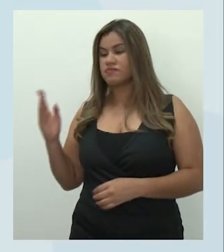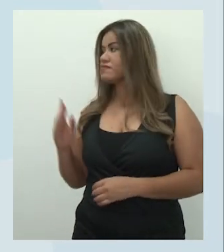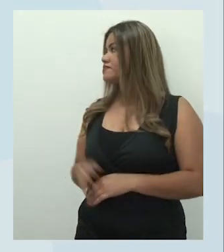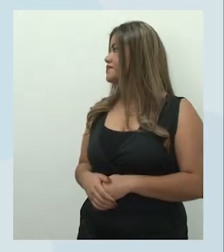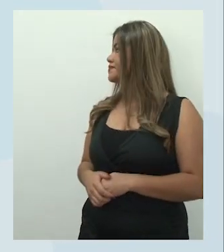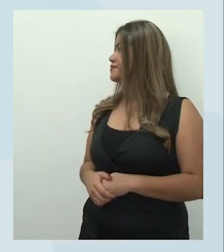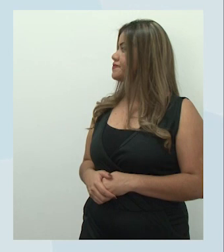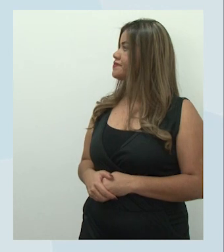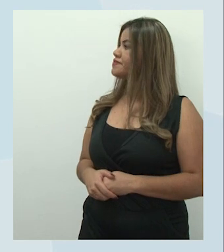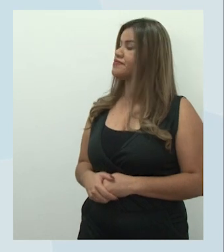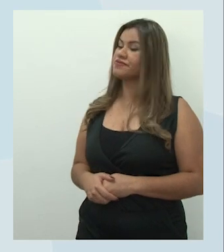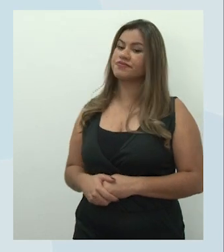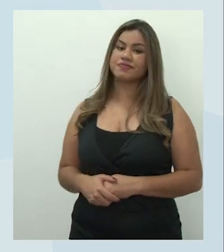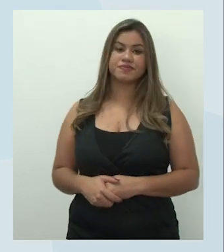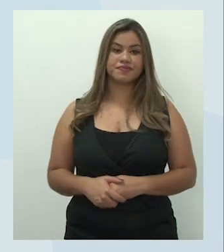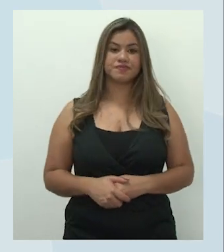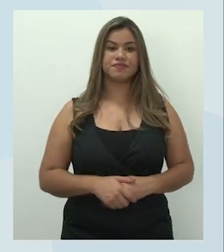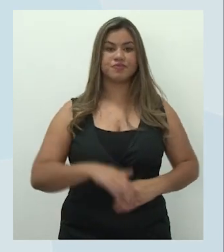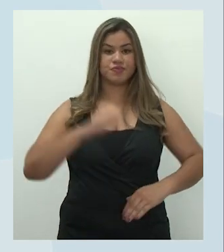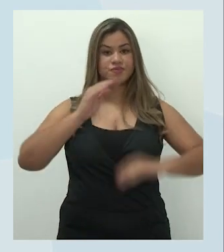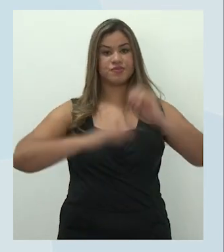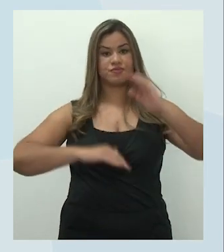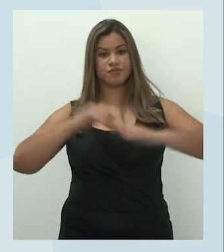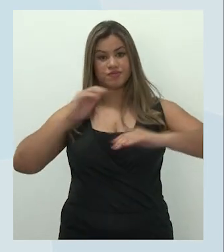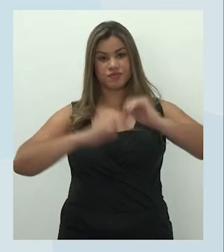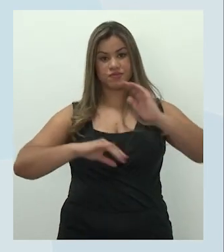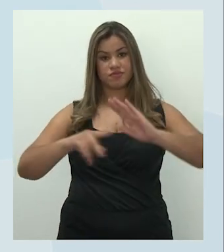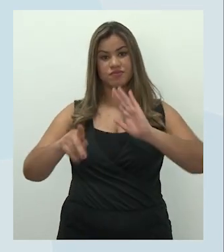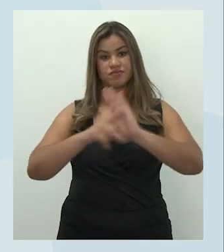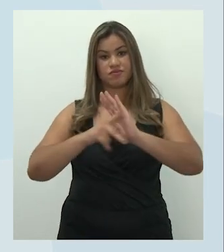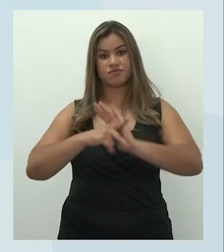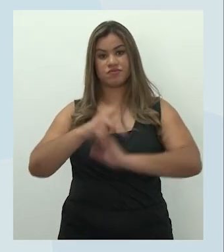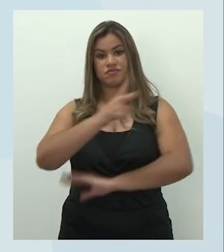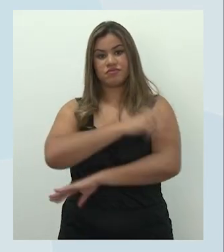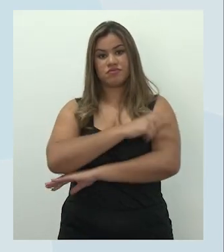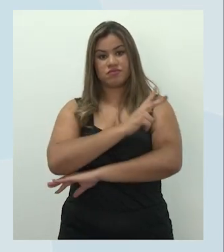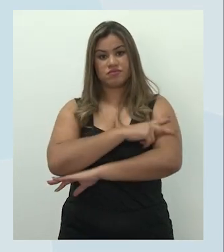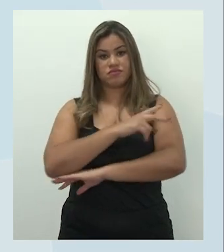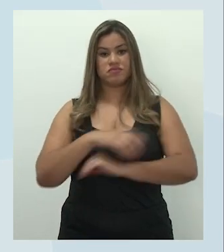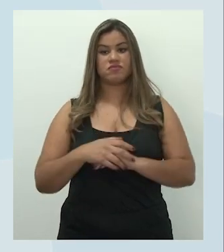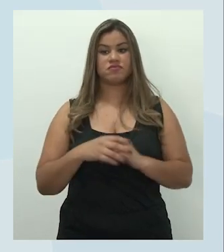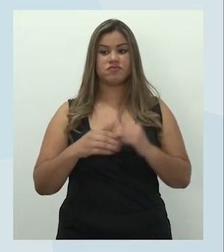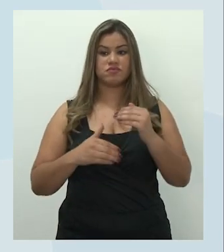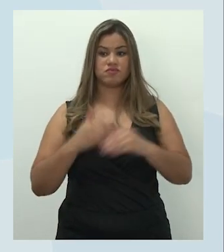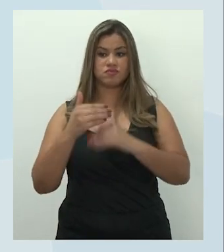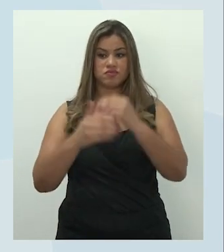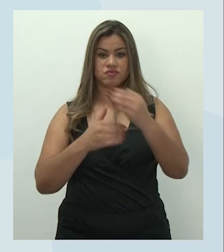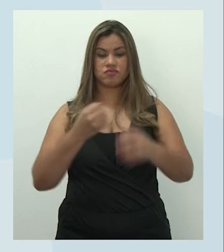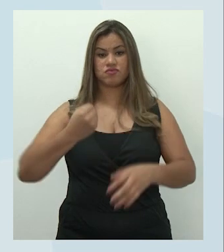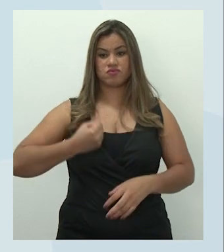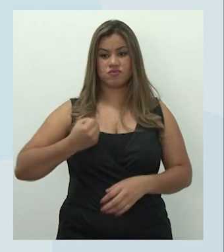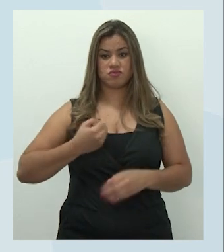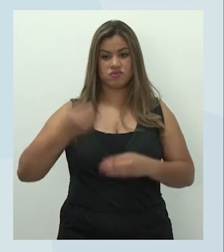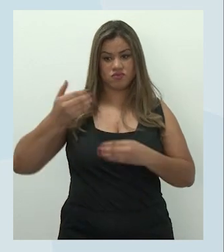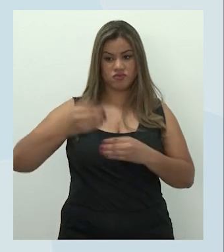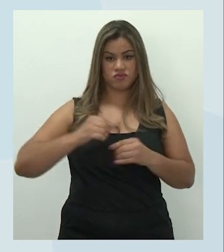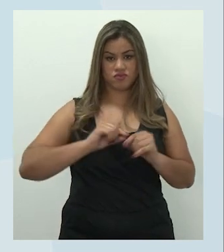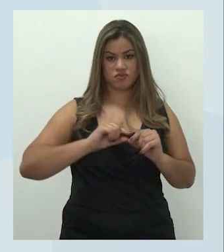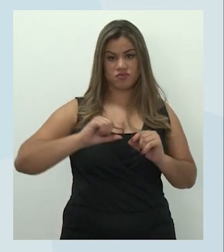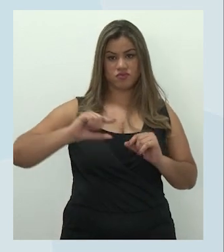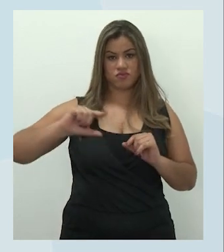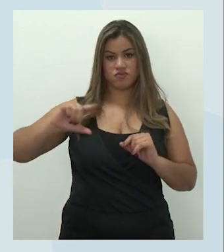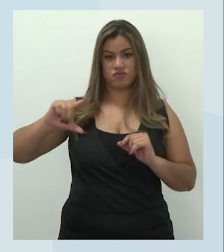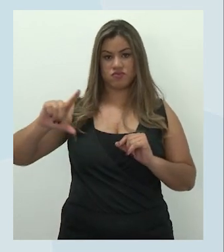acompanhar. A habilidade do segundo ano é construir sequências de números naturais de ordem